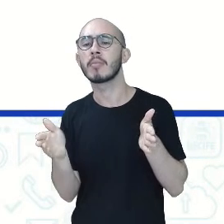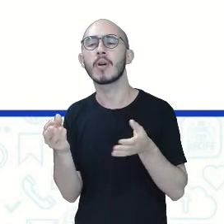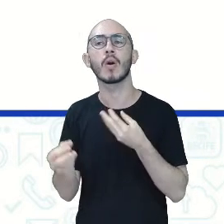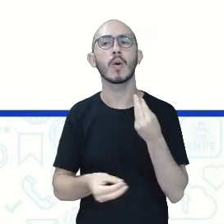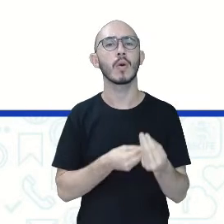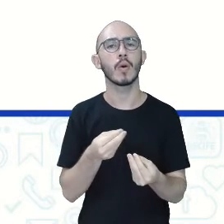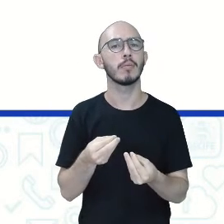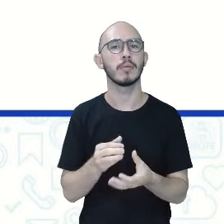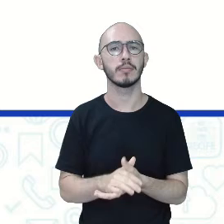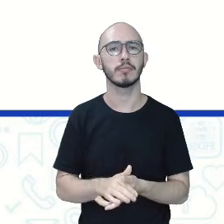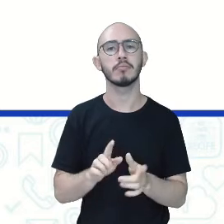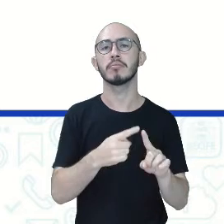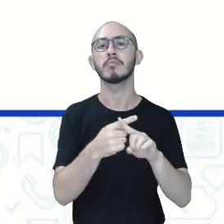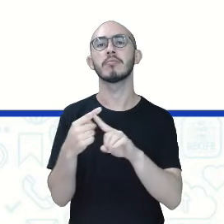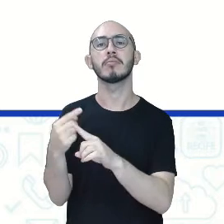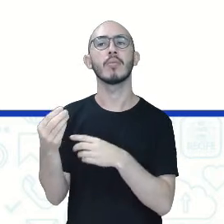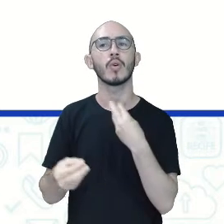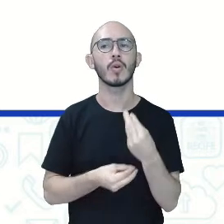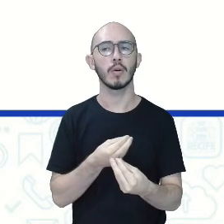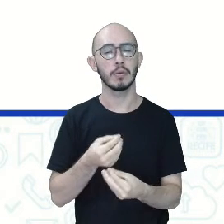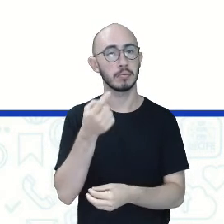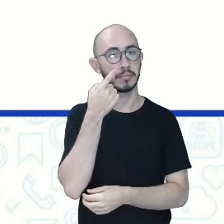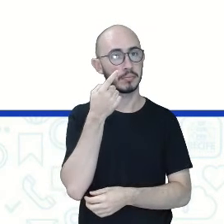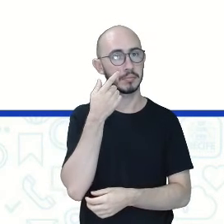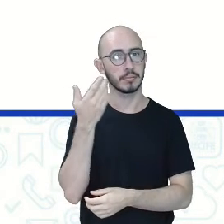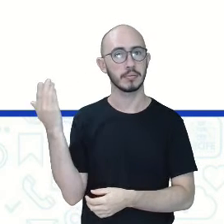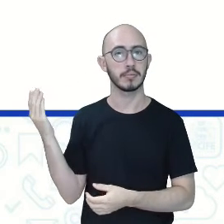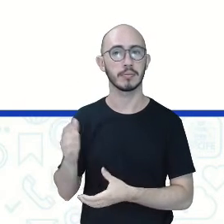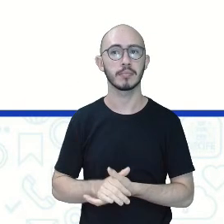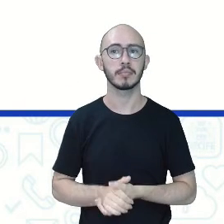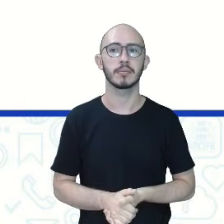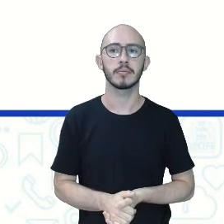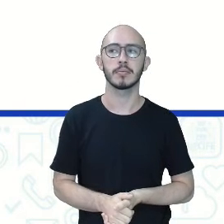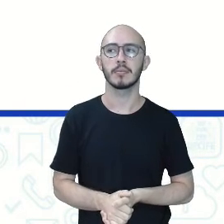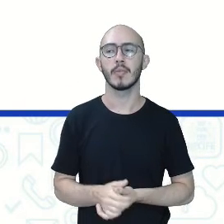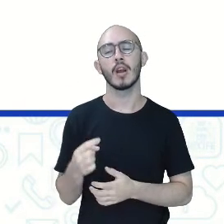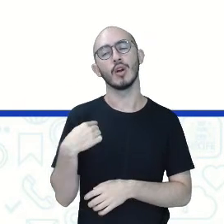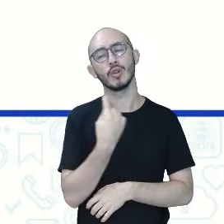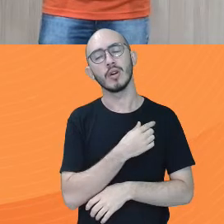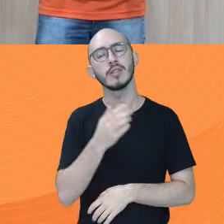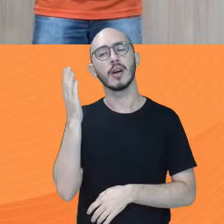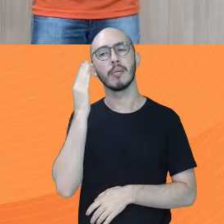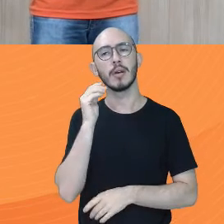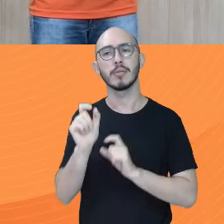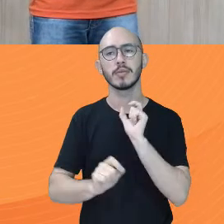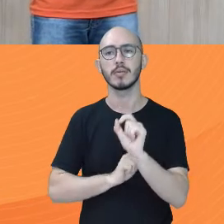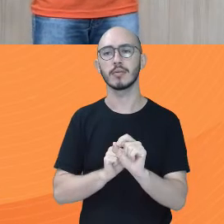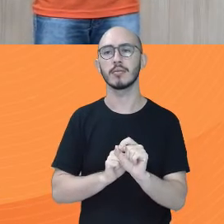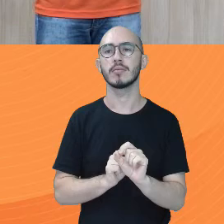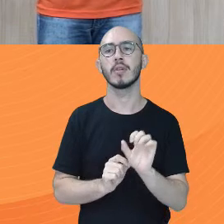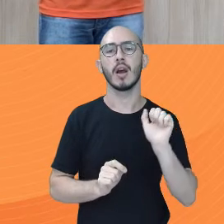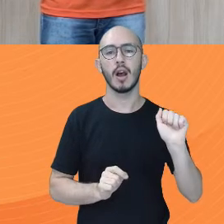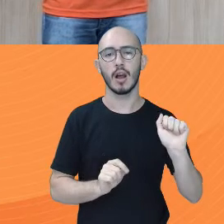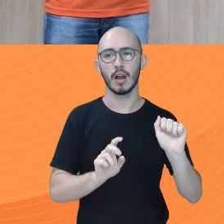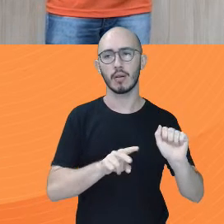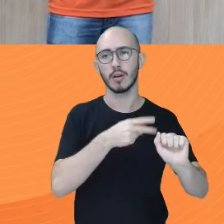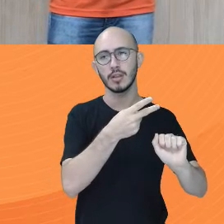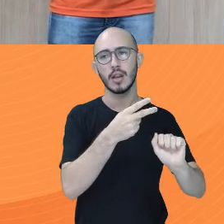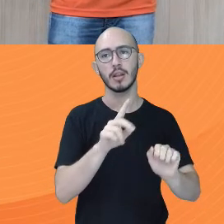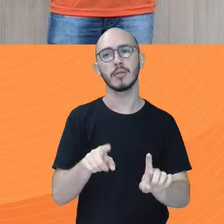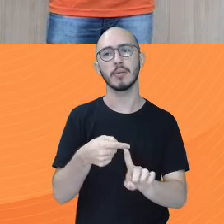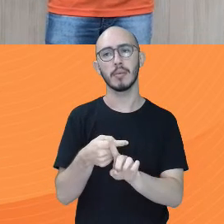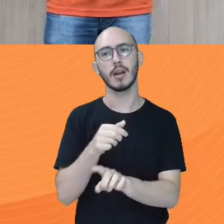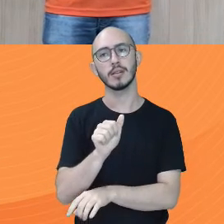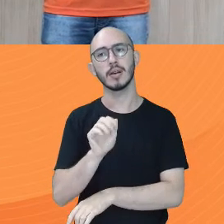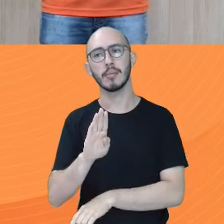desse produto notável, tá bom? Então, observa aí, ó. A gente sabe que a expressão é a ao quadrado mais